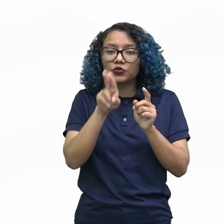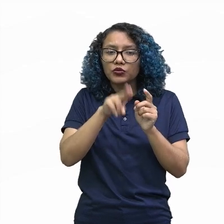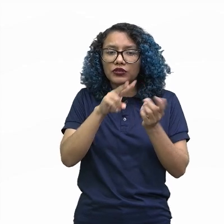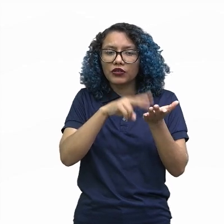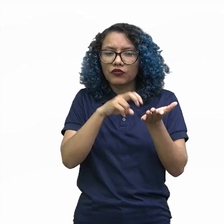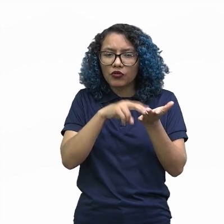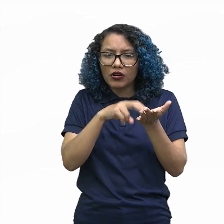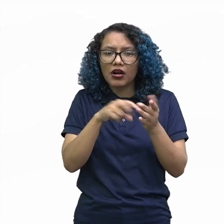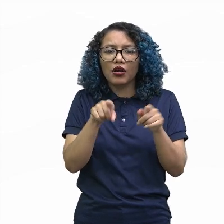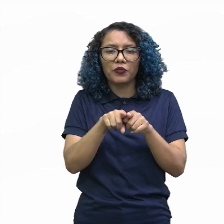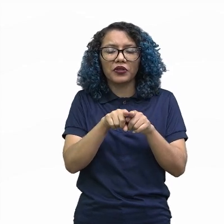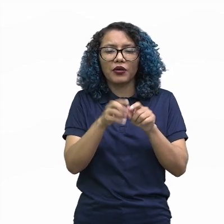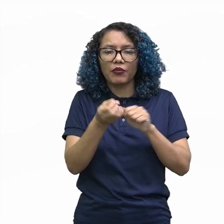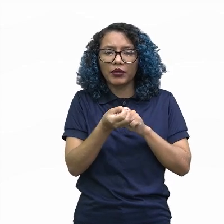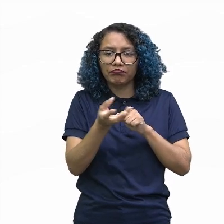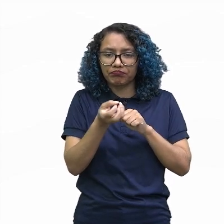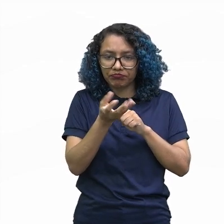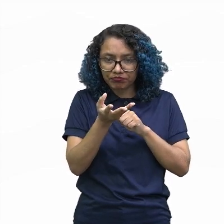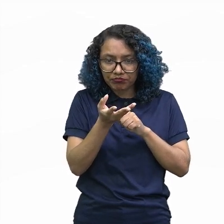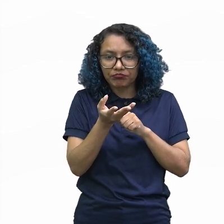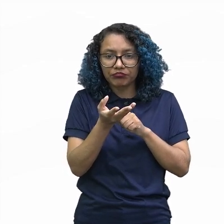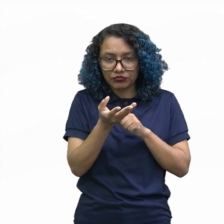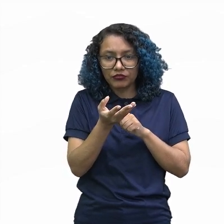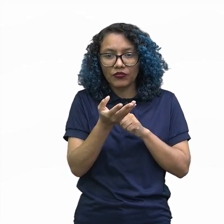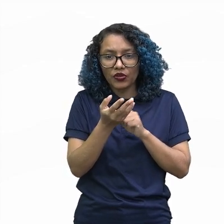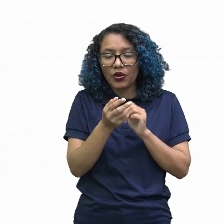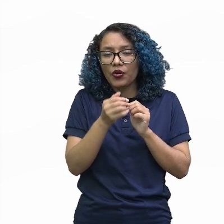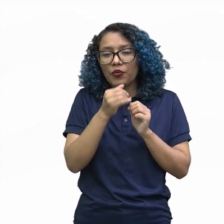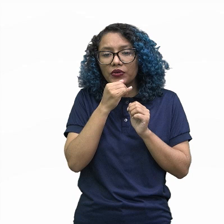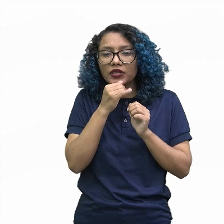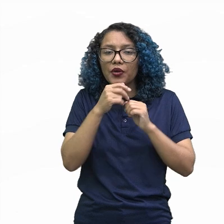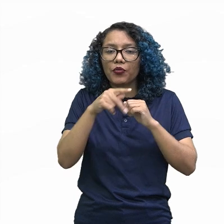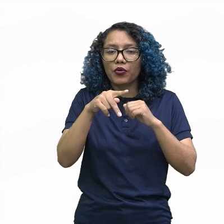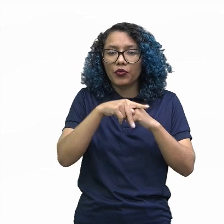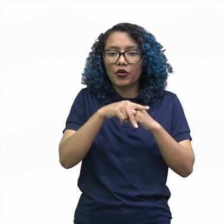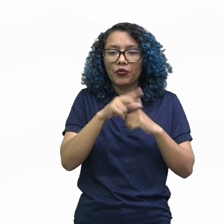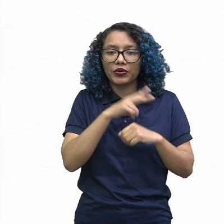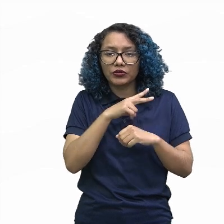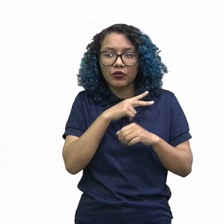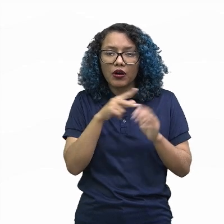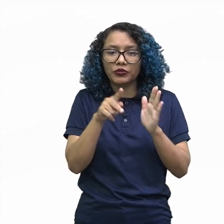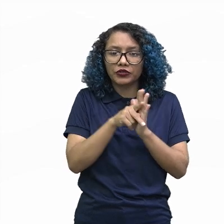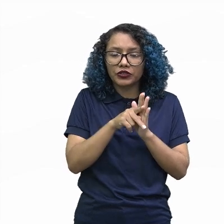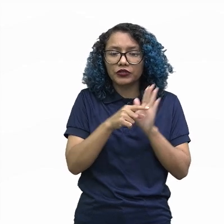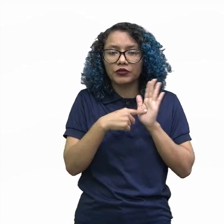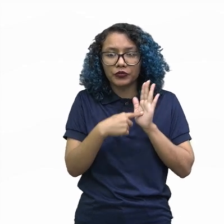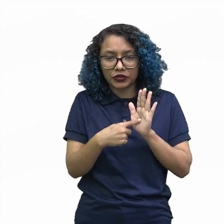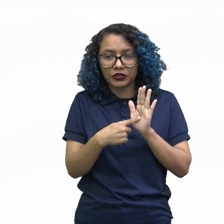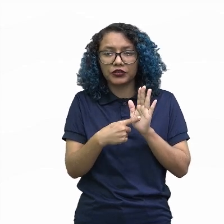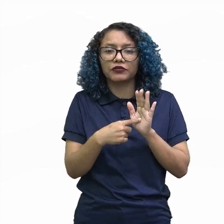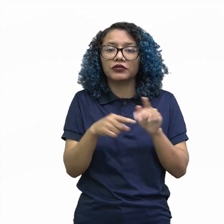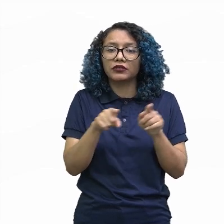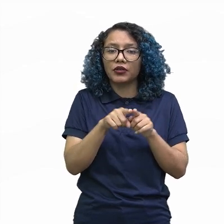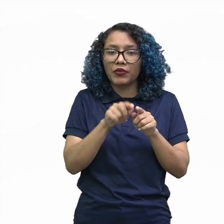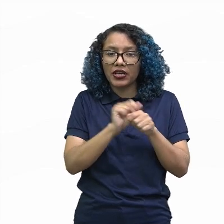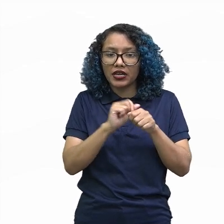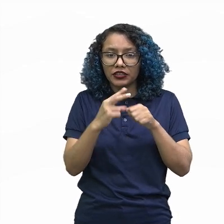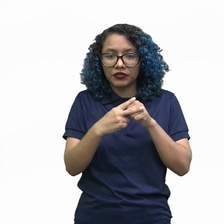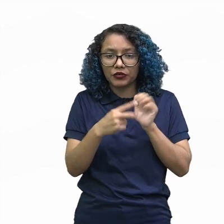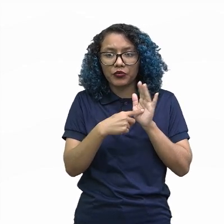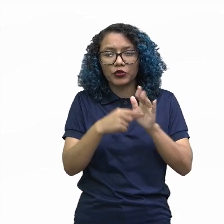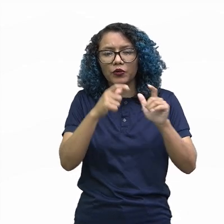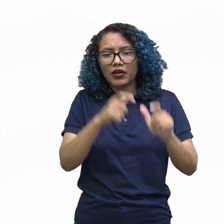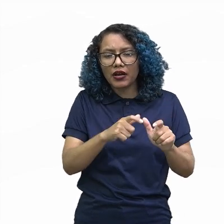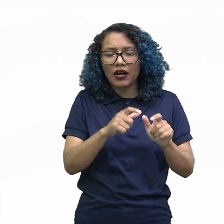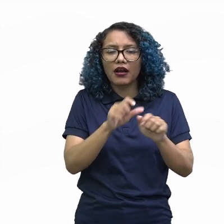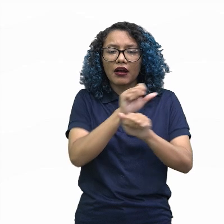ideias por meio de vocábulos e locuções por pronomes pessoais, possessivos e demonstrativos, advérbios que